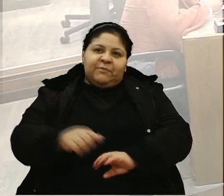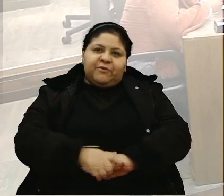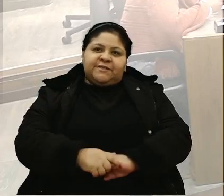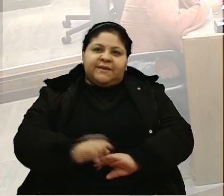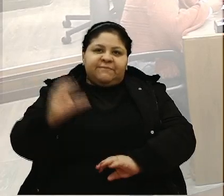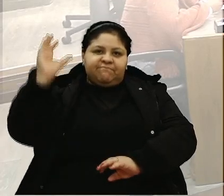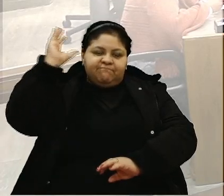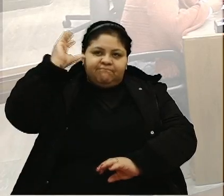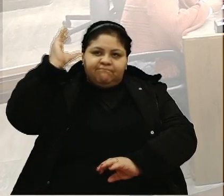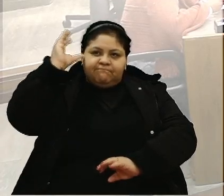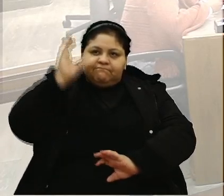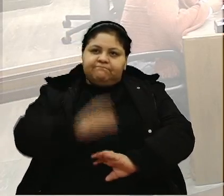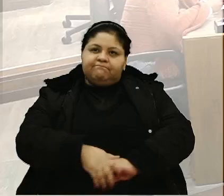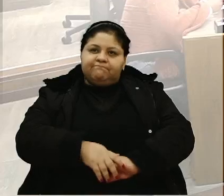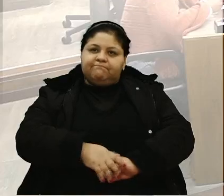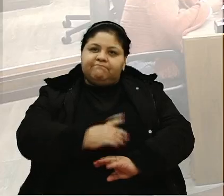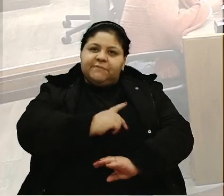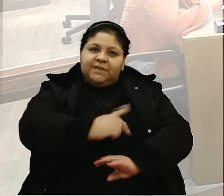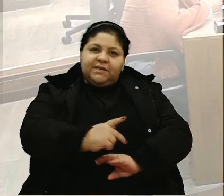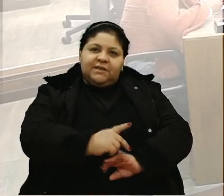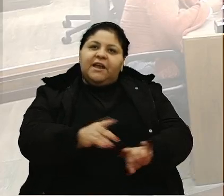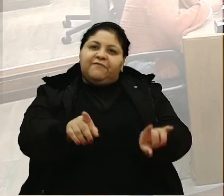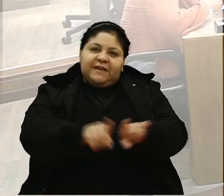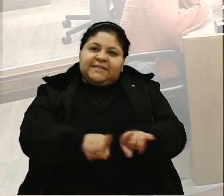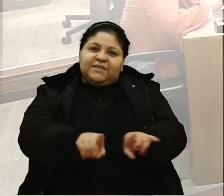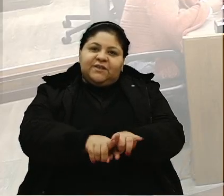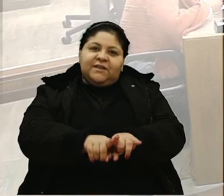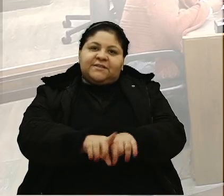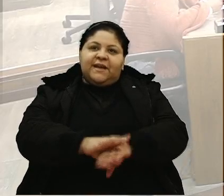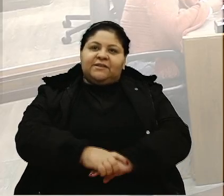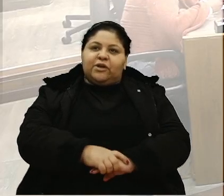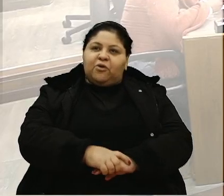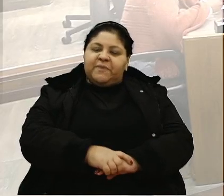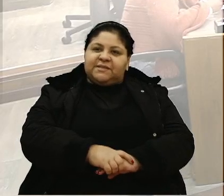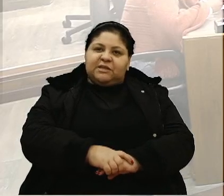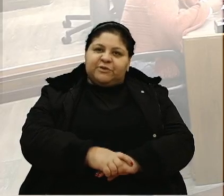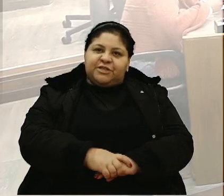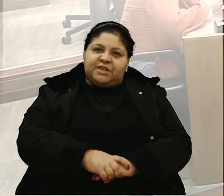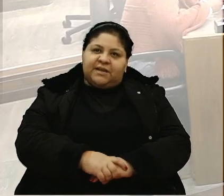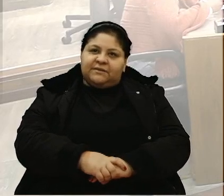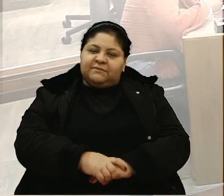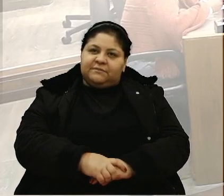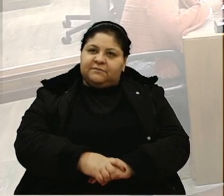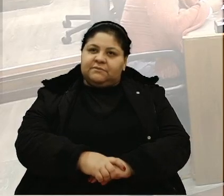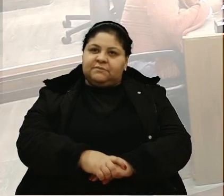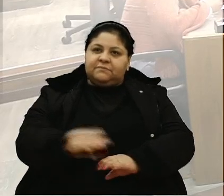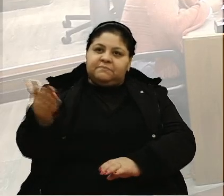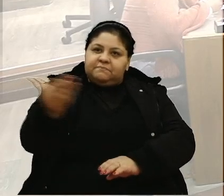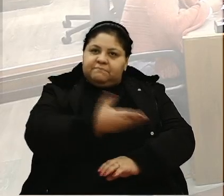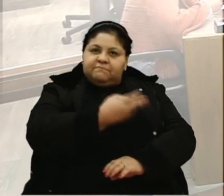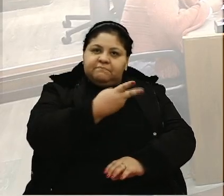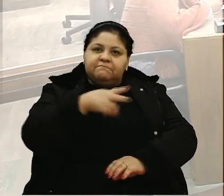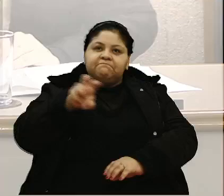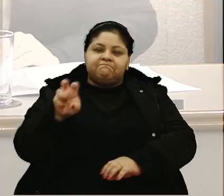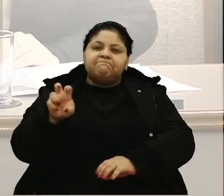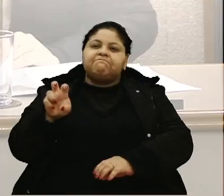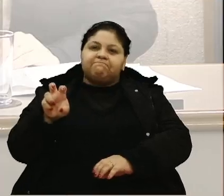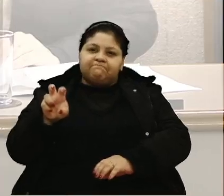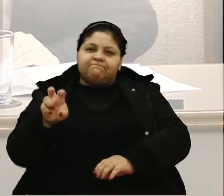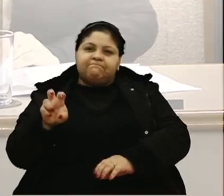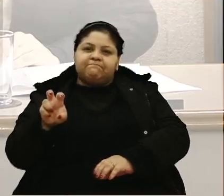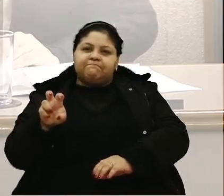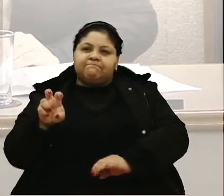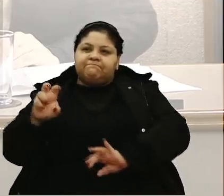Senhora presidente, caros colegas vereadores e a plateia que nos assiste, especialmente o presidente da 25ª, o Rodrigo, e